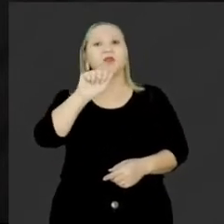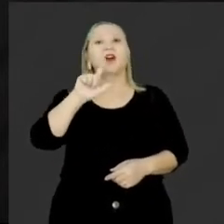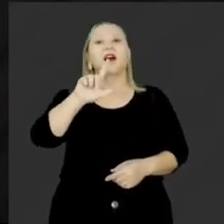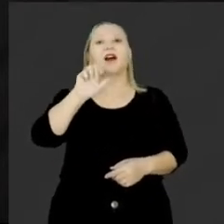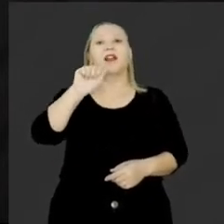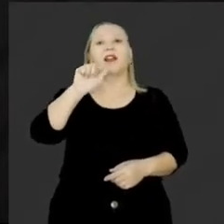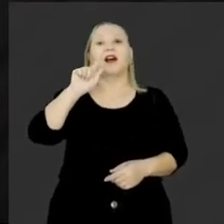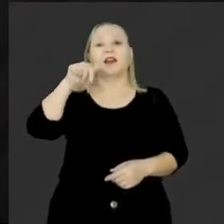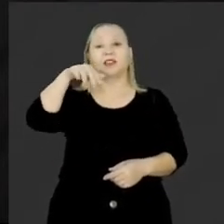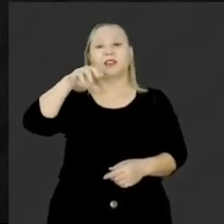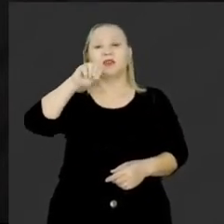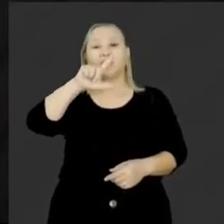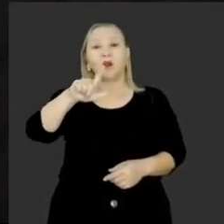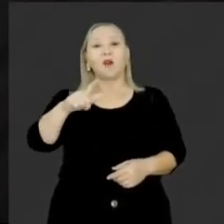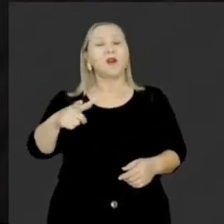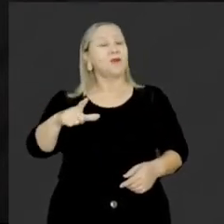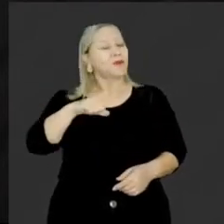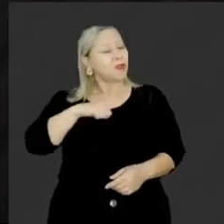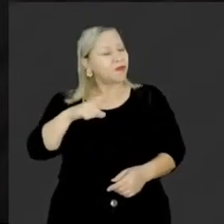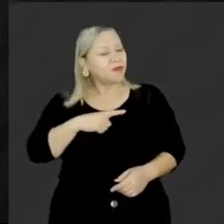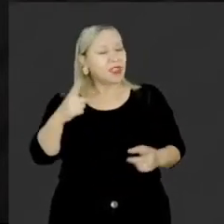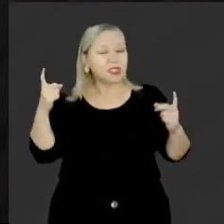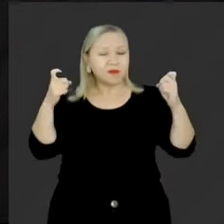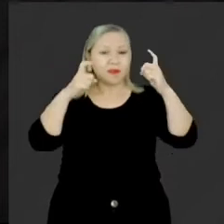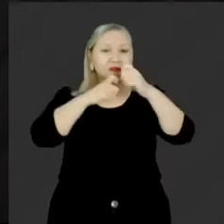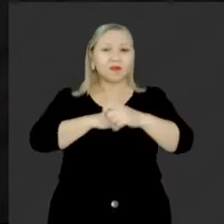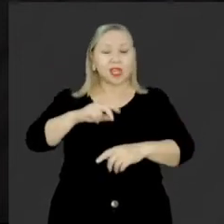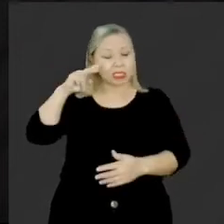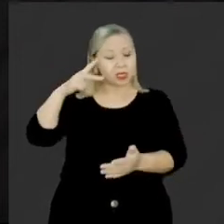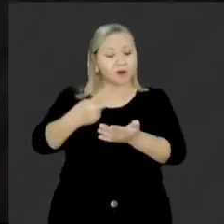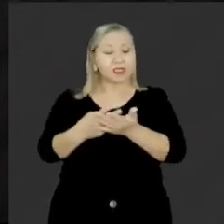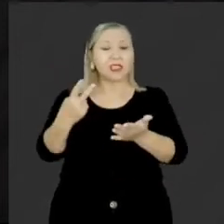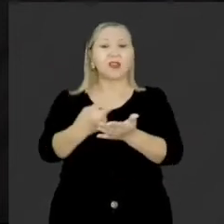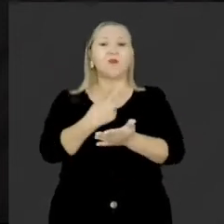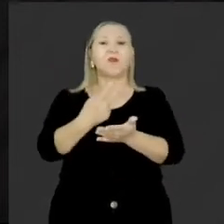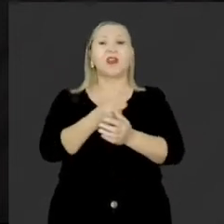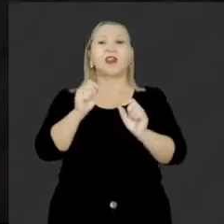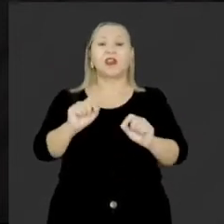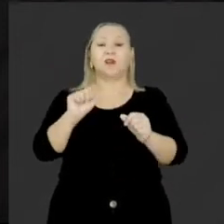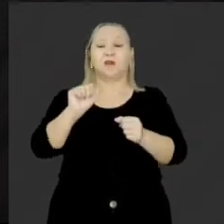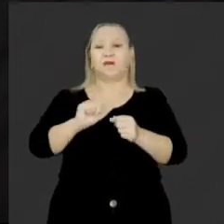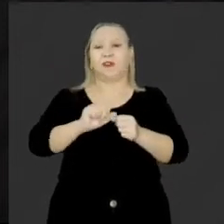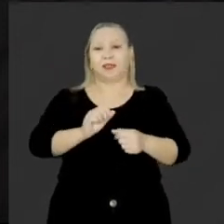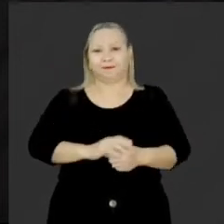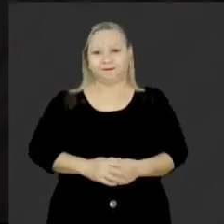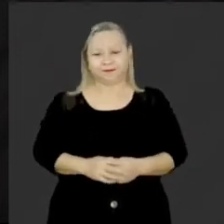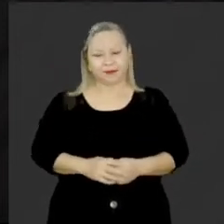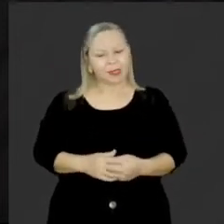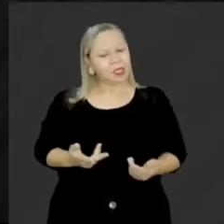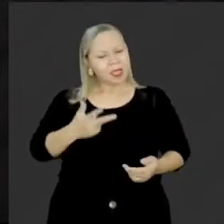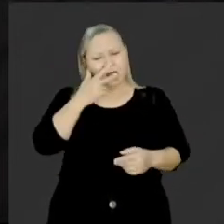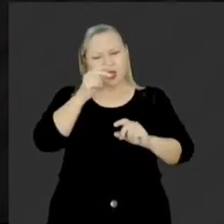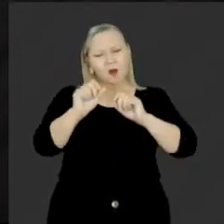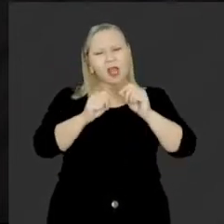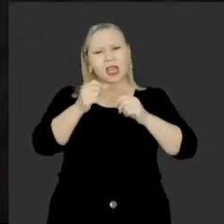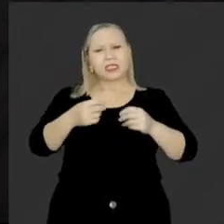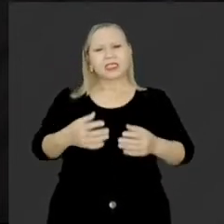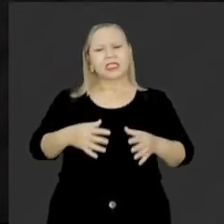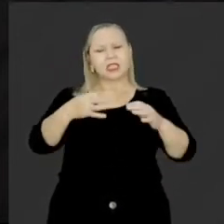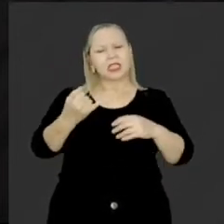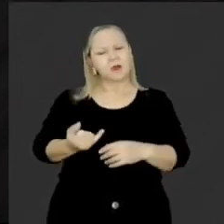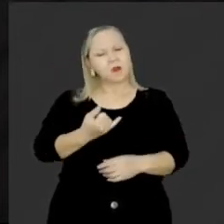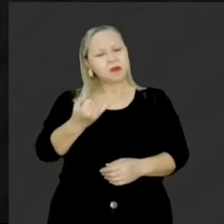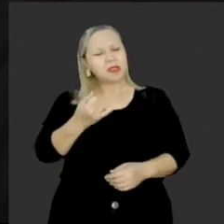verdade, então eu quero pedir desculpa. Como eu sei que isso não vai acontecer? Porque desculpa é uma coisa que precisa ter muita grandeza